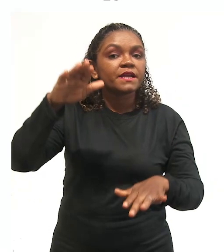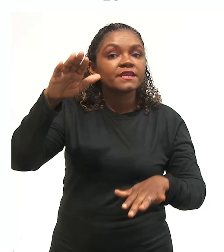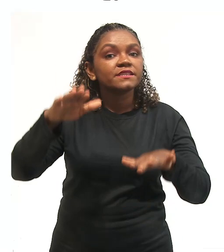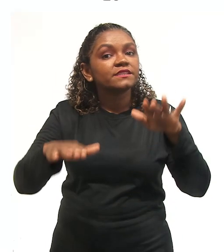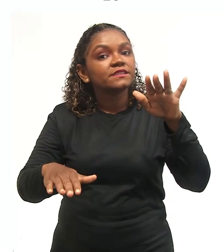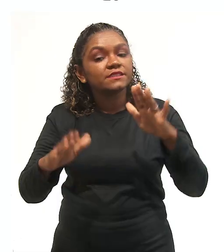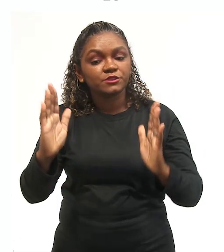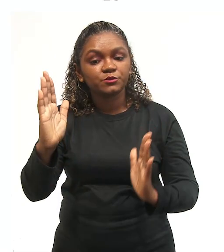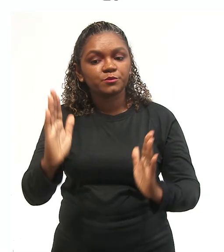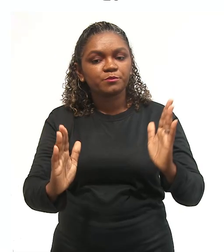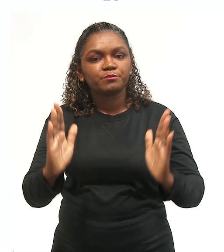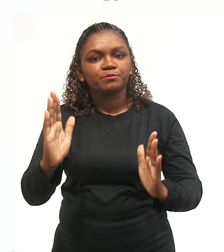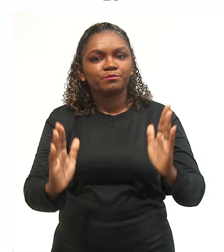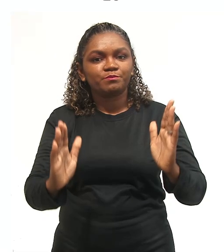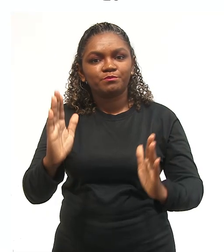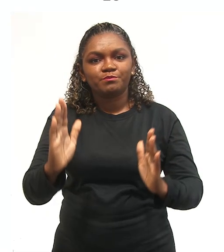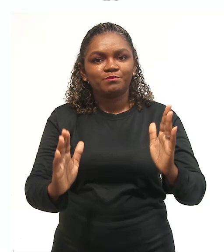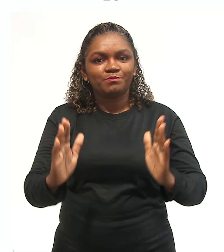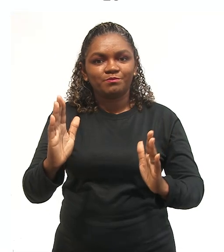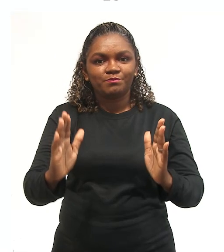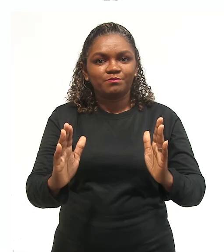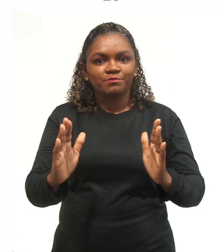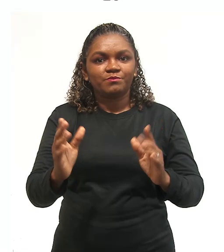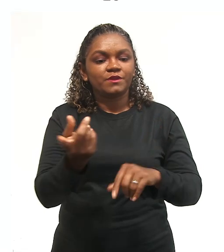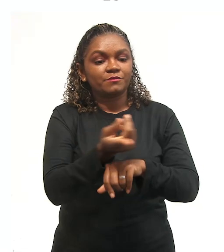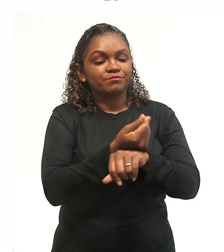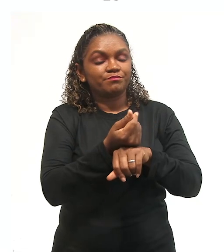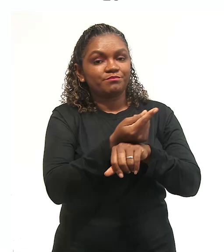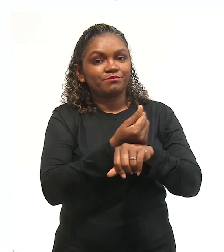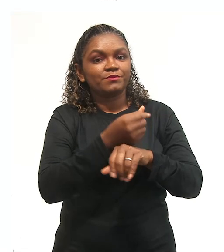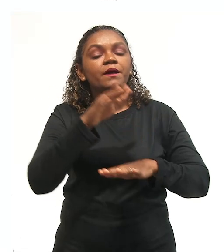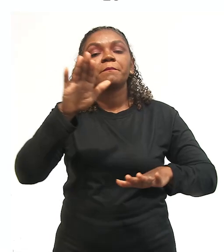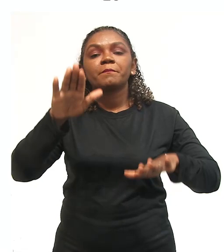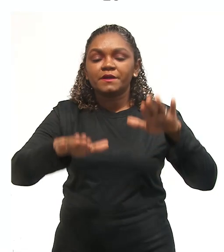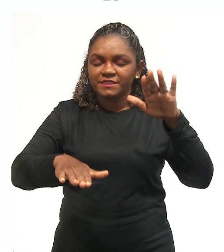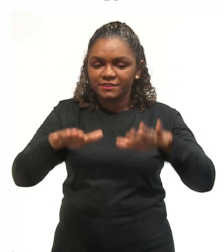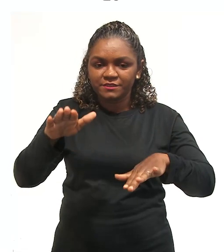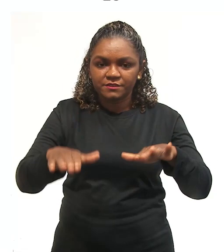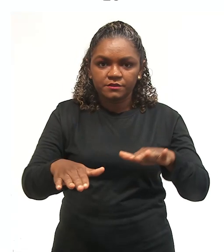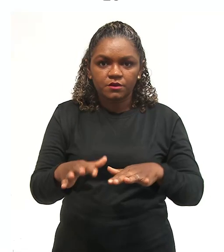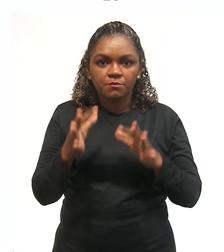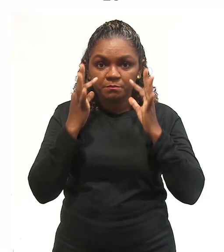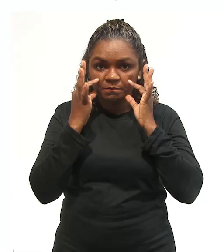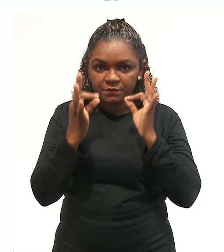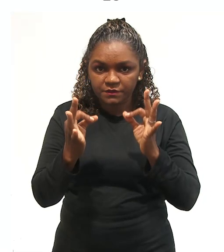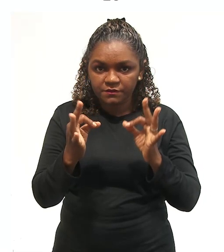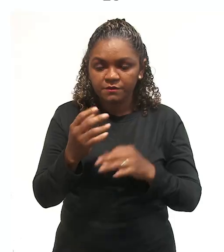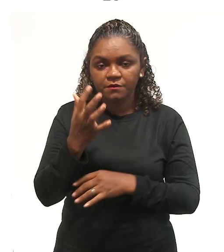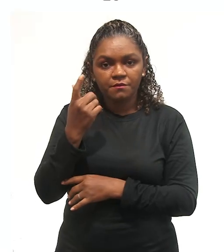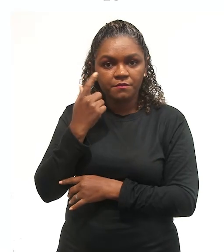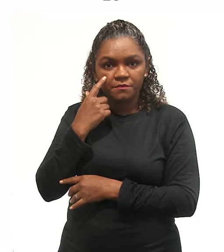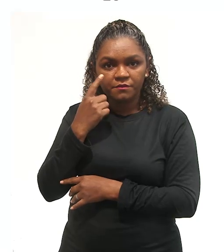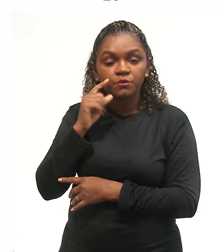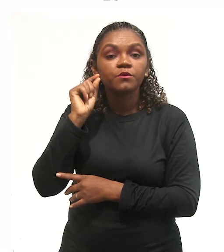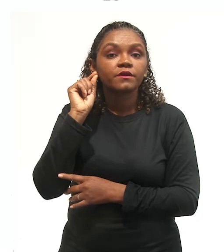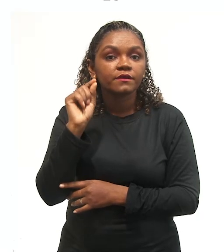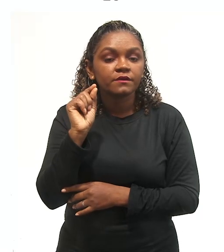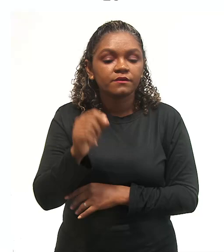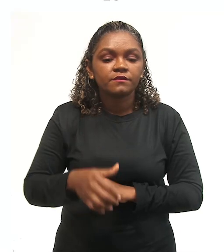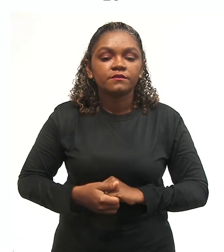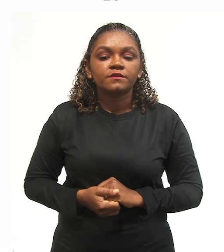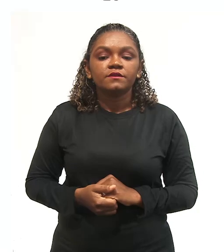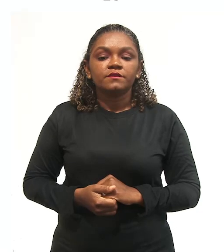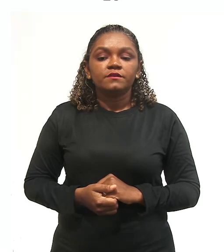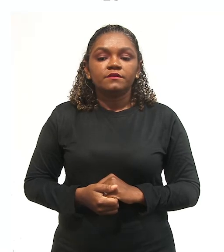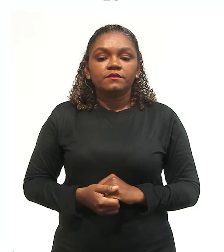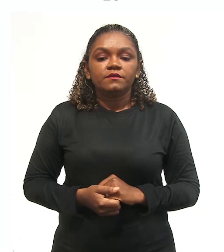ela depende da periodicidade de capitalização, tá? Uma observação importante da taxa